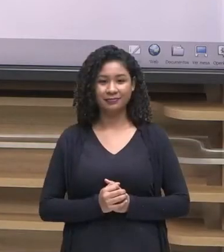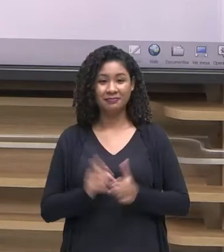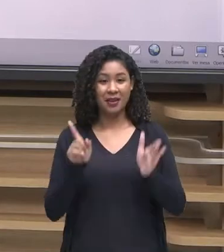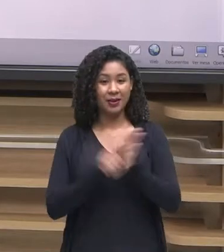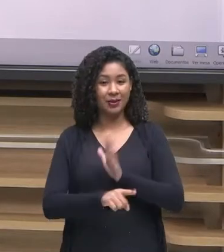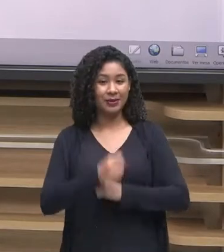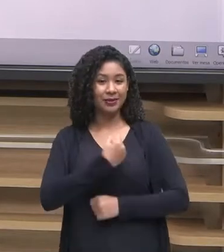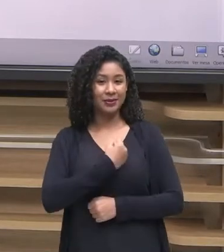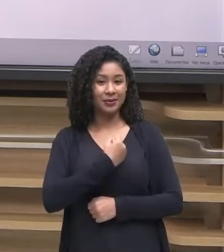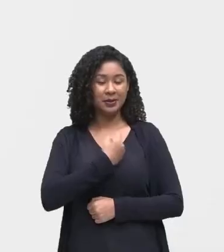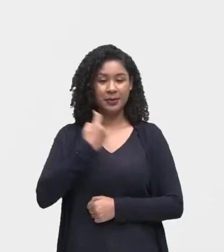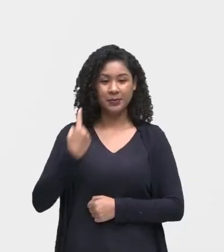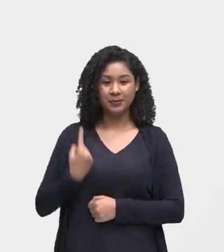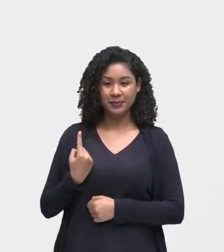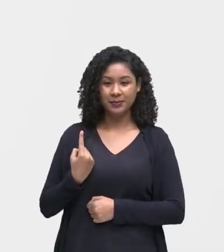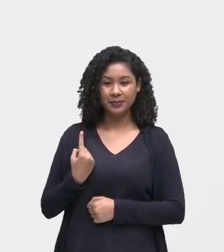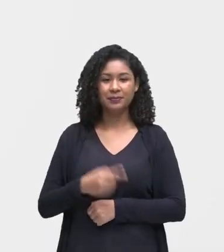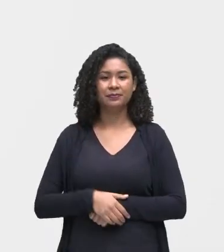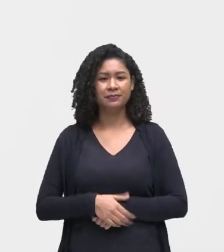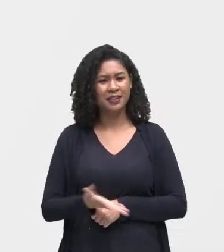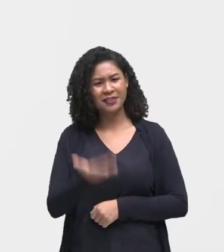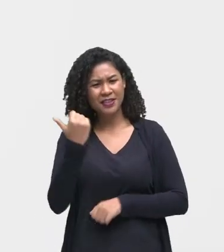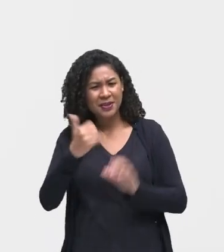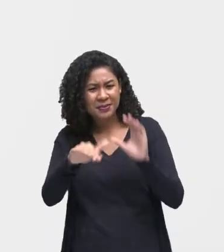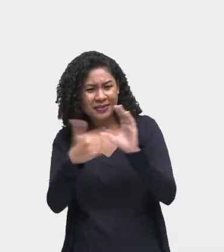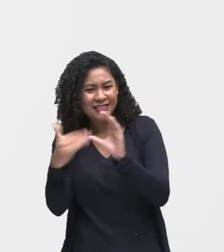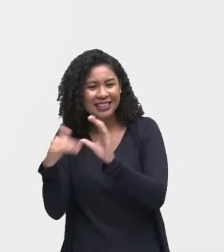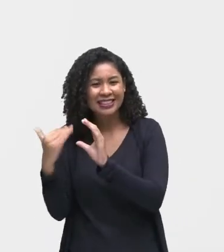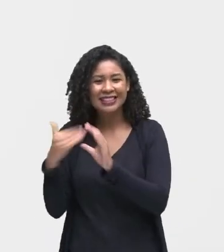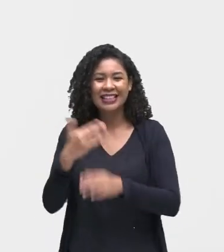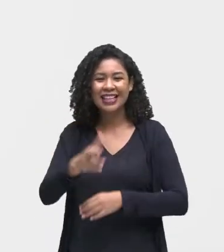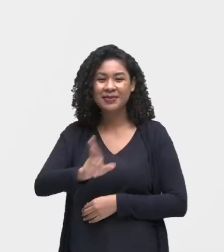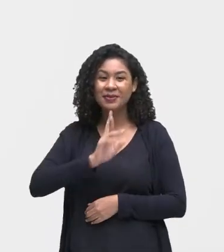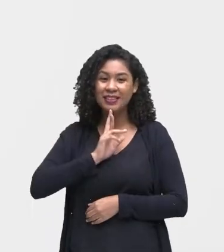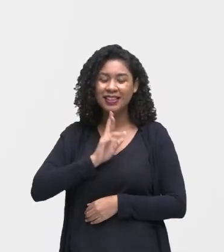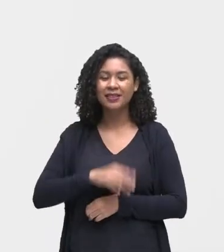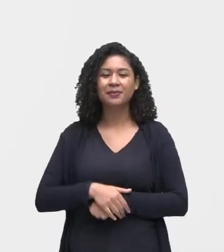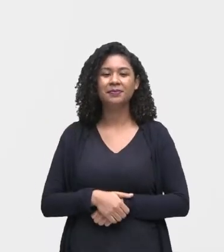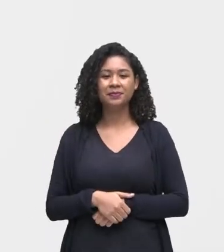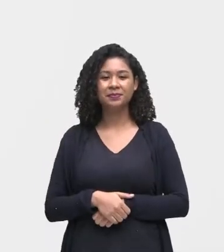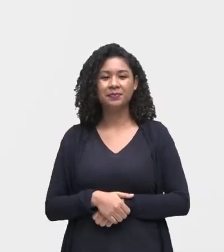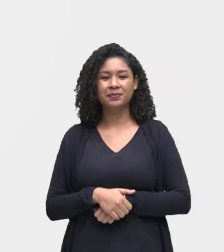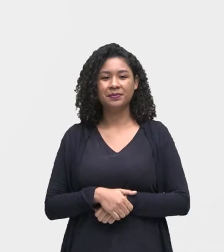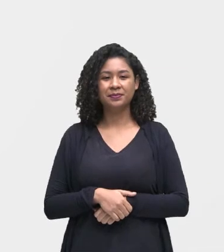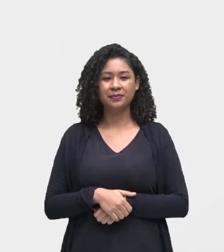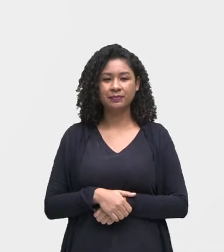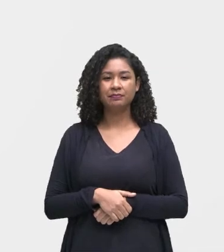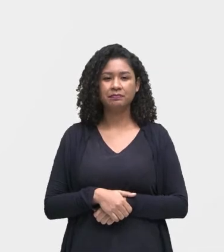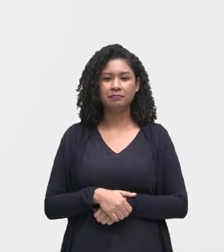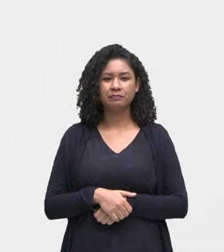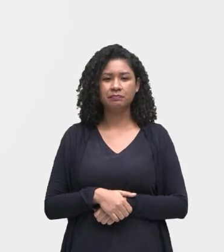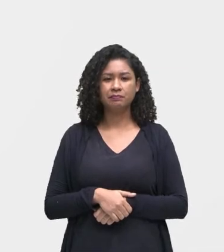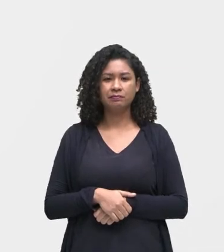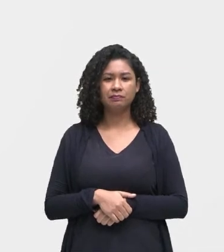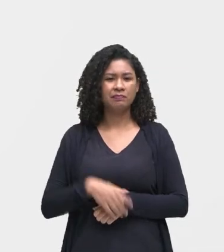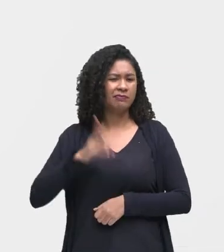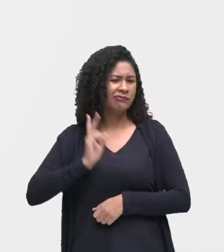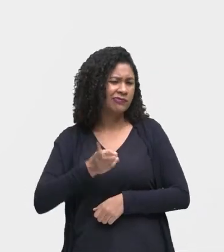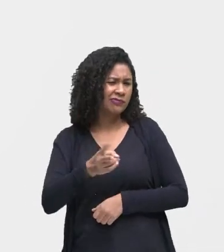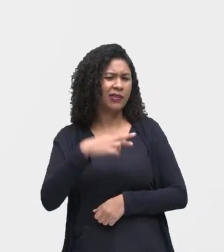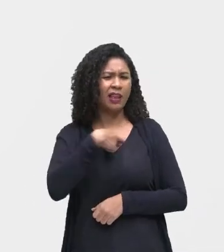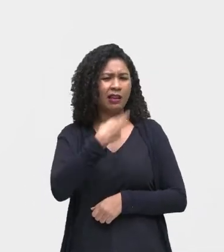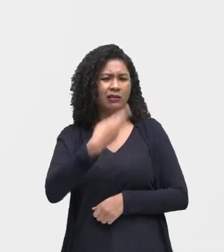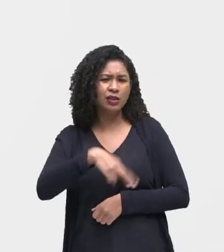Questão de número 1. Vai lá participar do nosso chat de hoje. Por que toda religião aparece como um caminho que conduz o